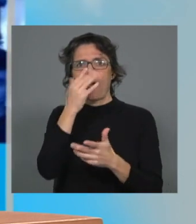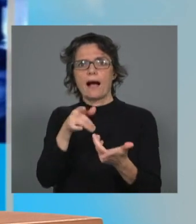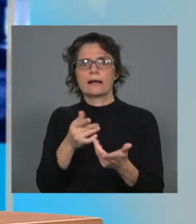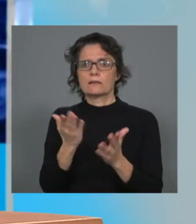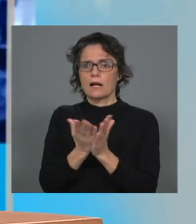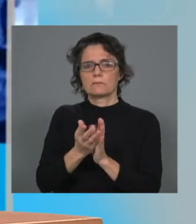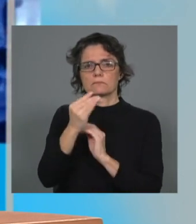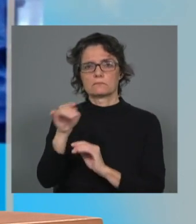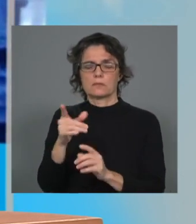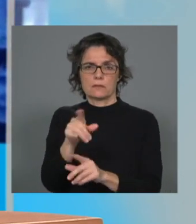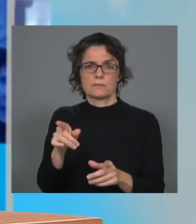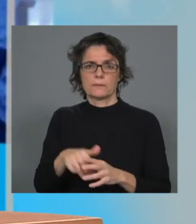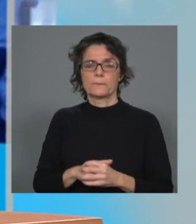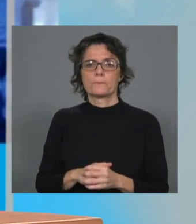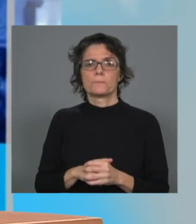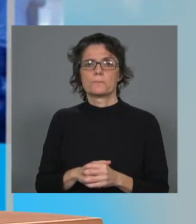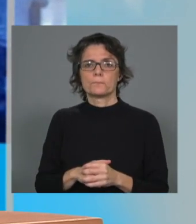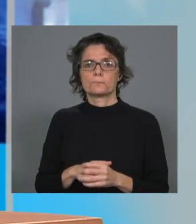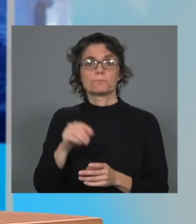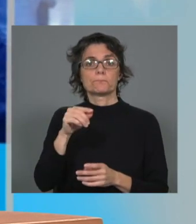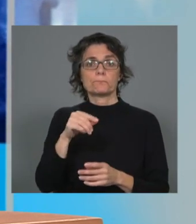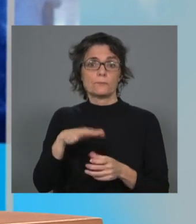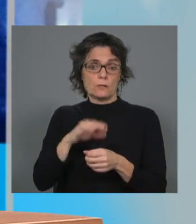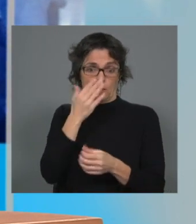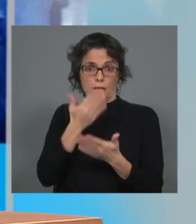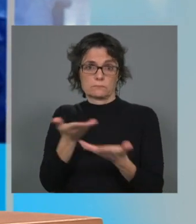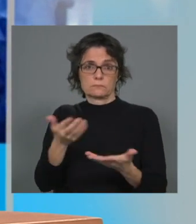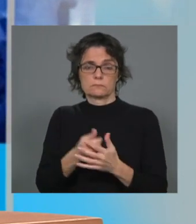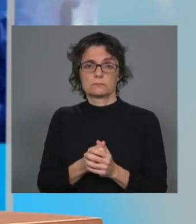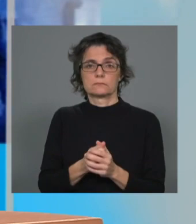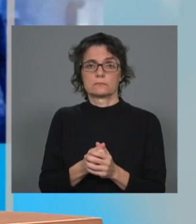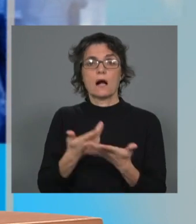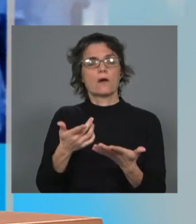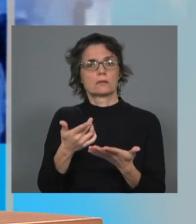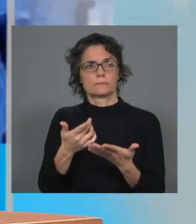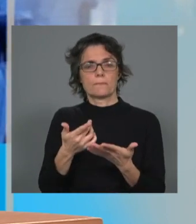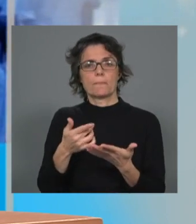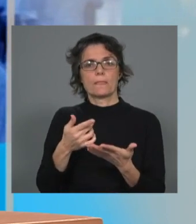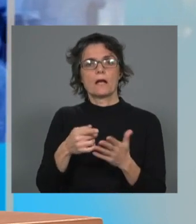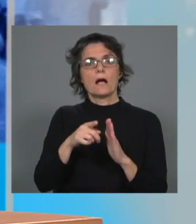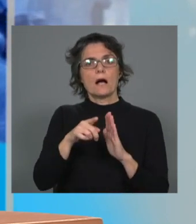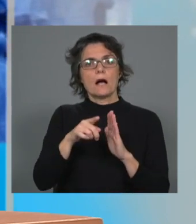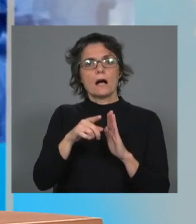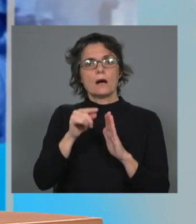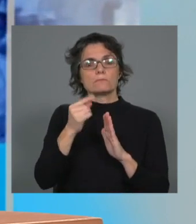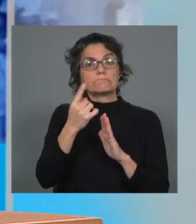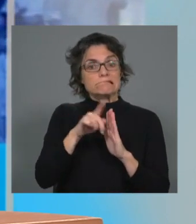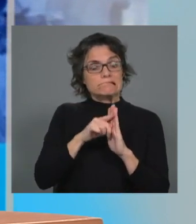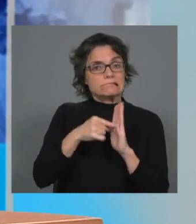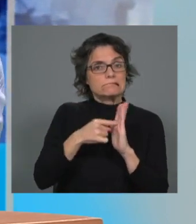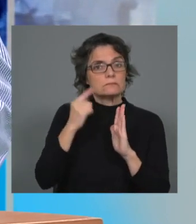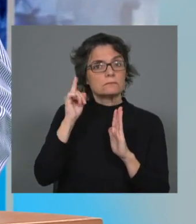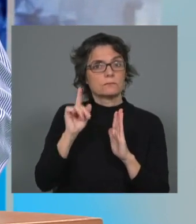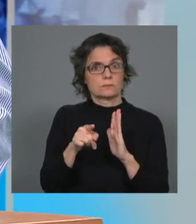muito educativa também, neste contexto. Há uma medida que foi absolutamente crucial, sob pena de,